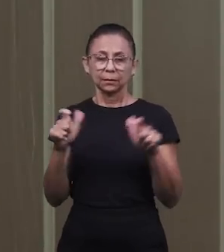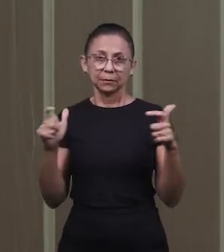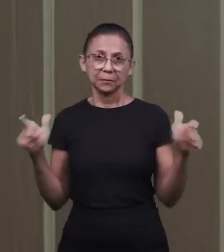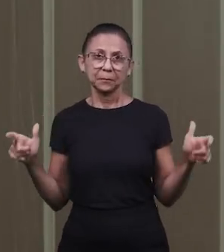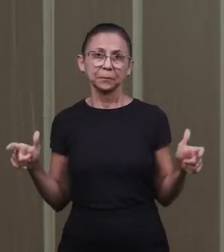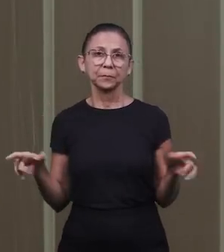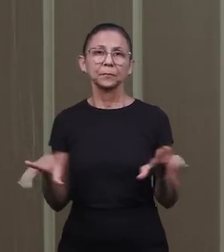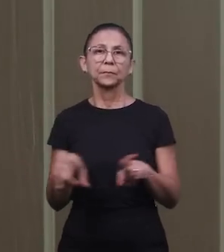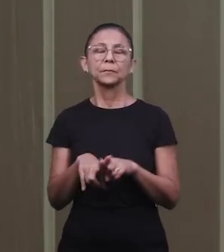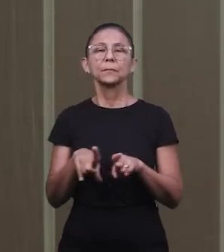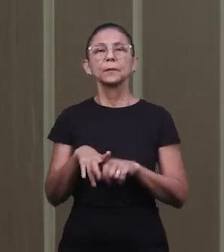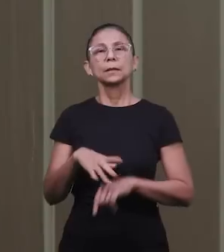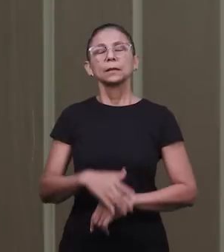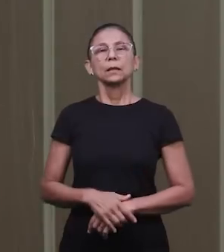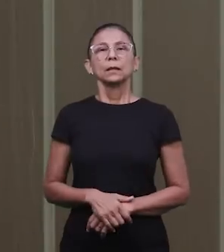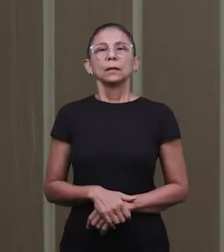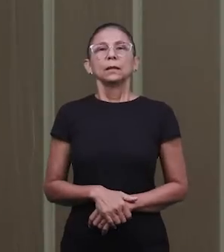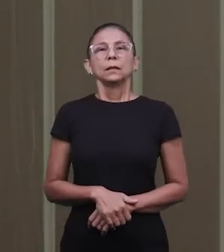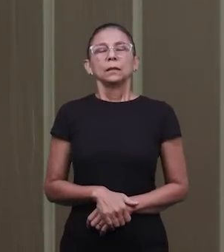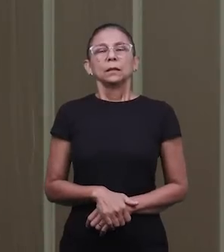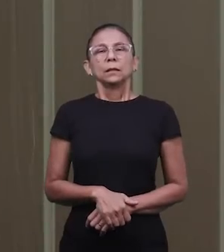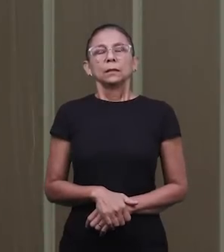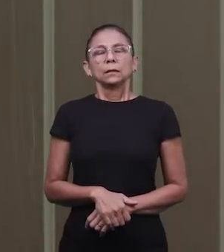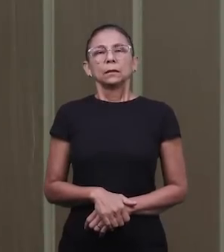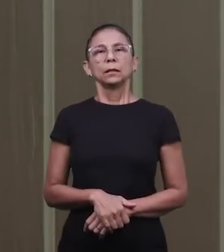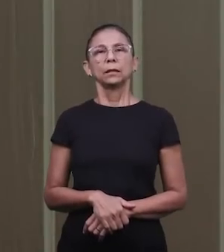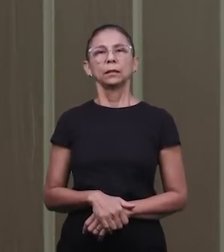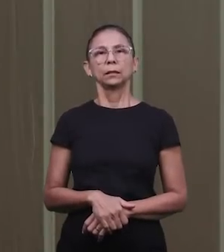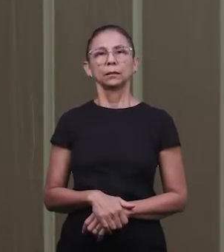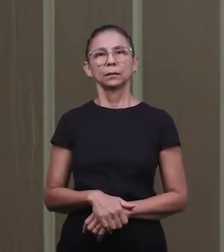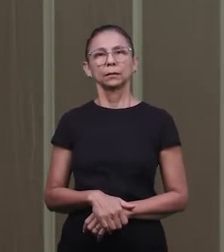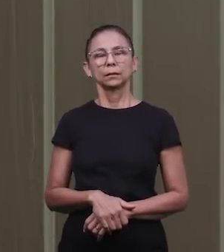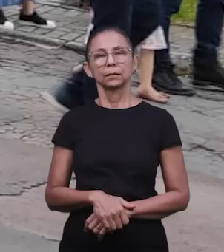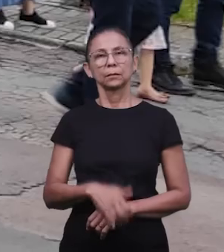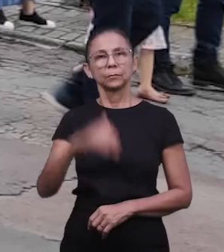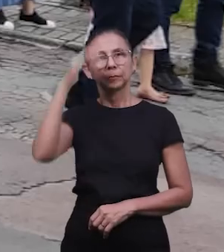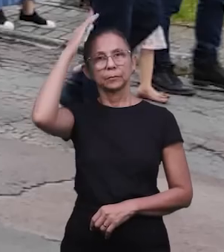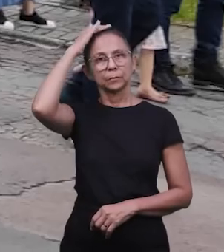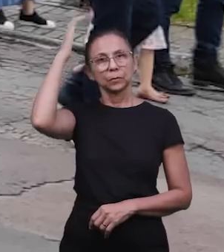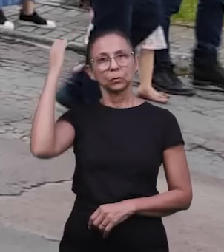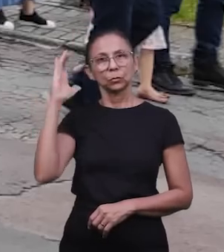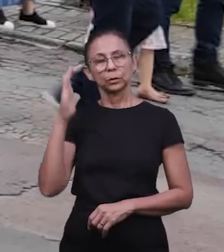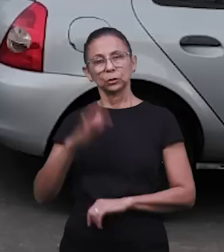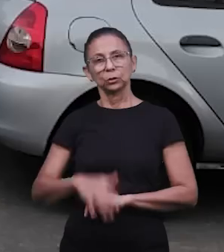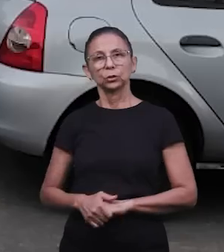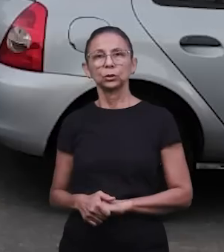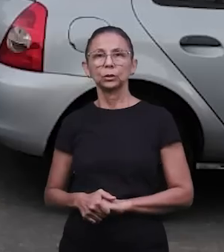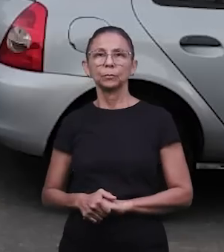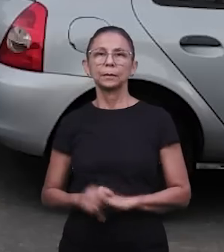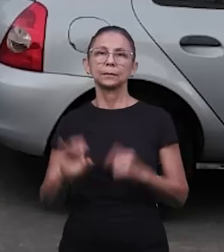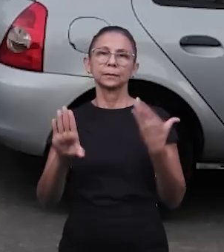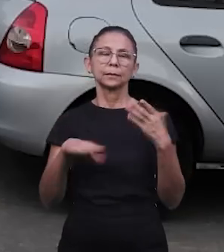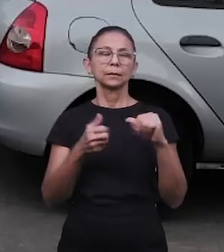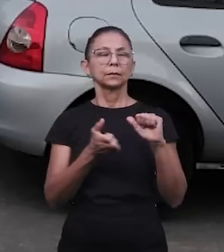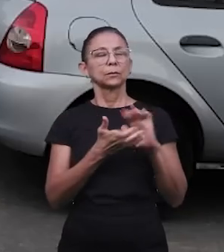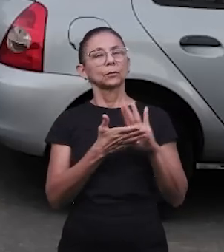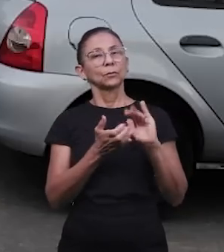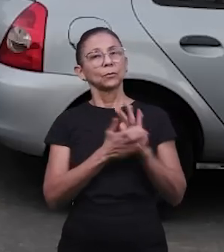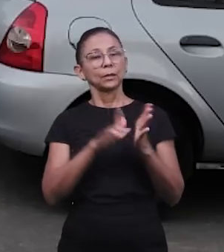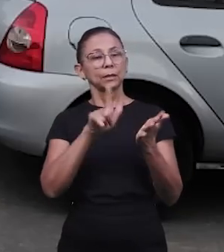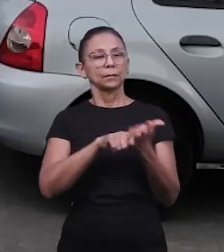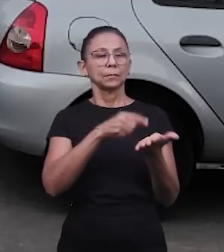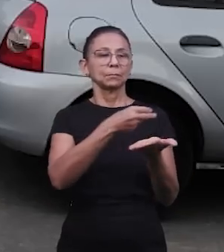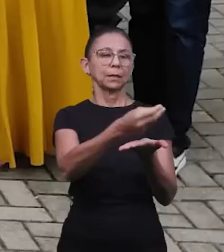culto. Ainda em Curitiba, no bairro Uberaba, o pastor Hamilton enviou fotos de uma cantata e entrega de convites.